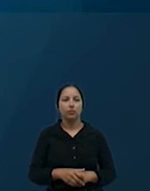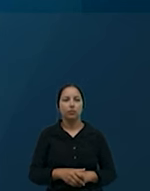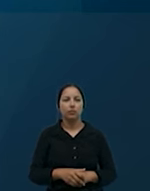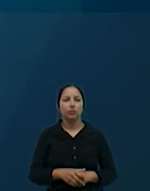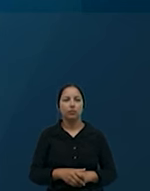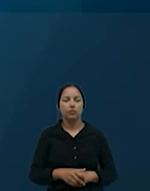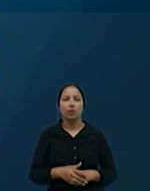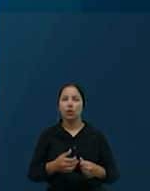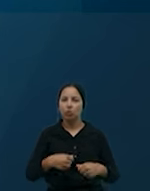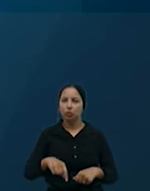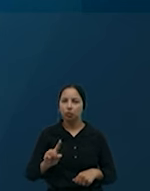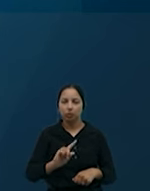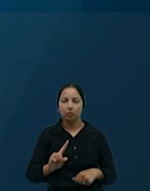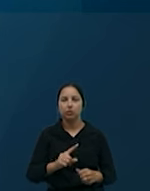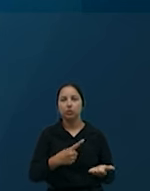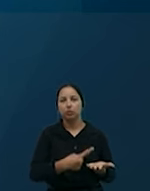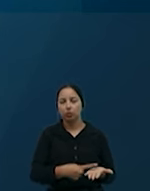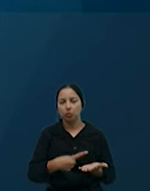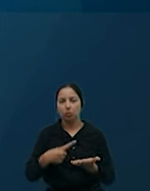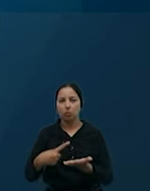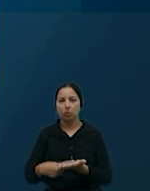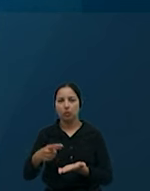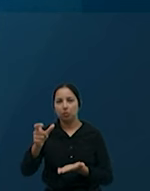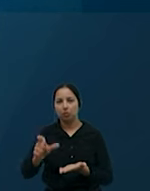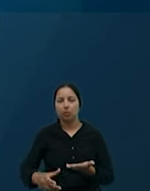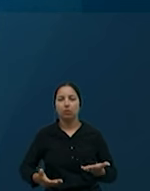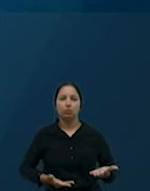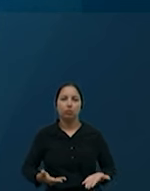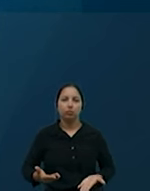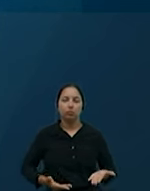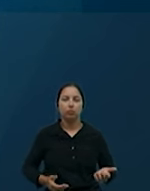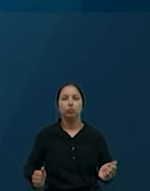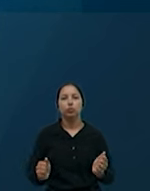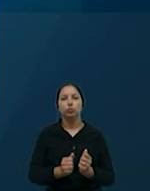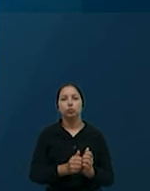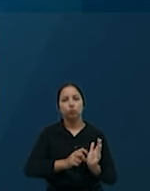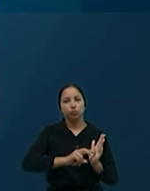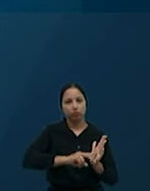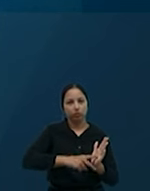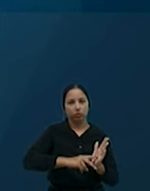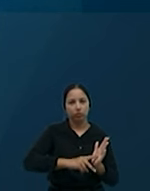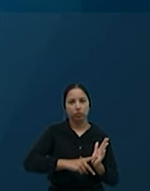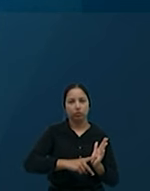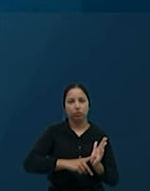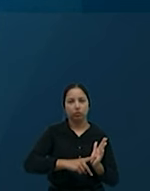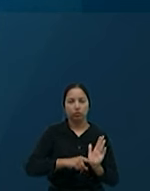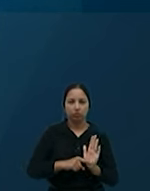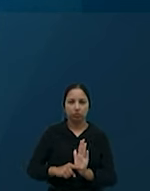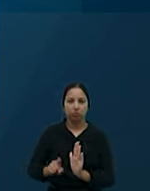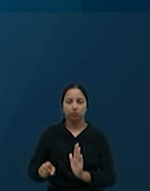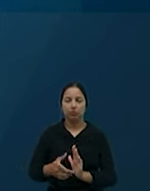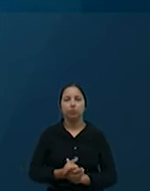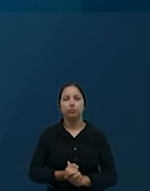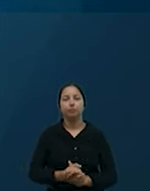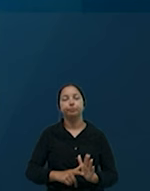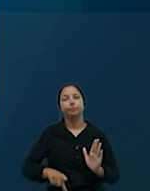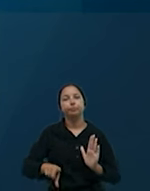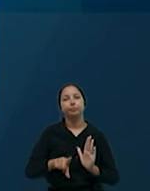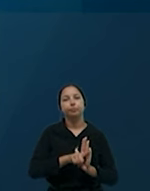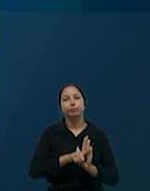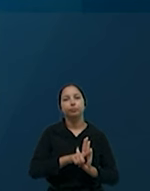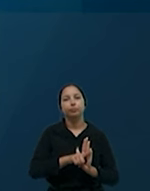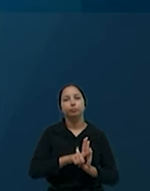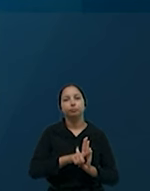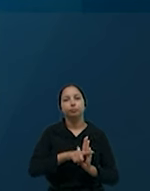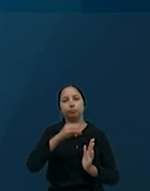ação coletiva promovida pelo sindicato de sua categoria. A legitimidade ativa para promover o cumprimento individual da